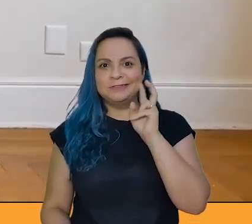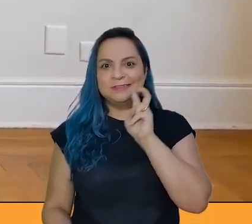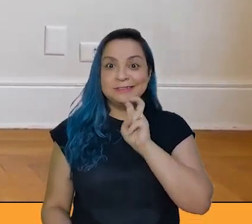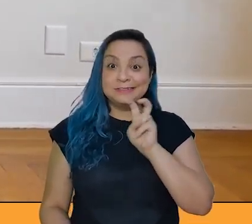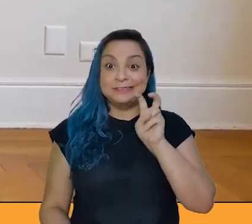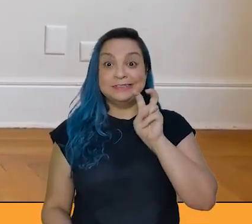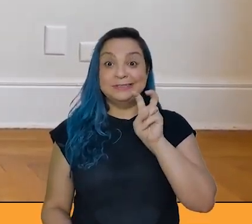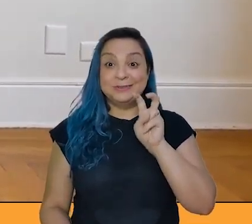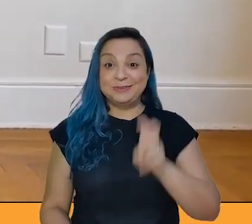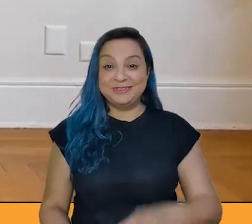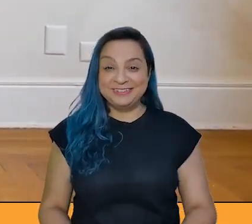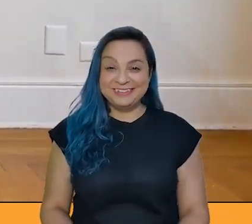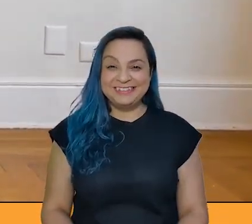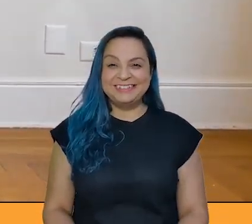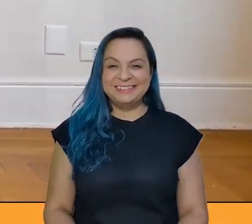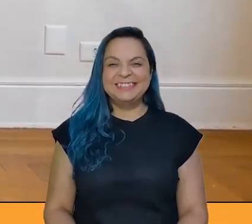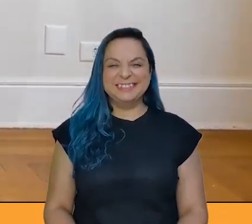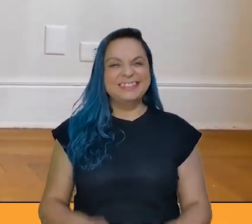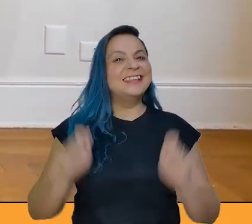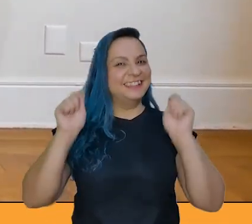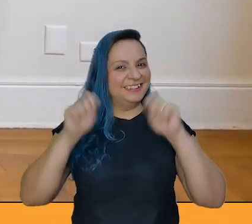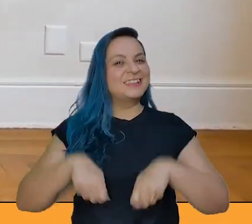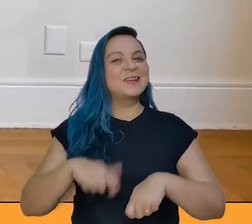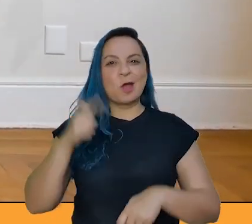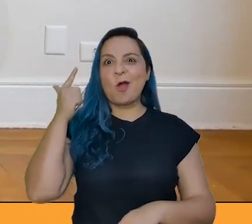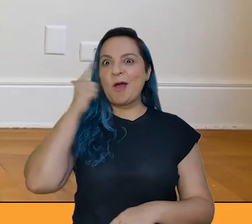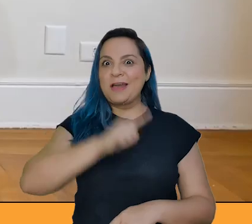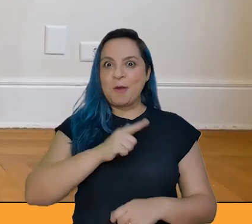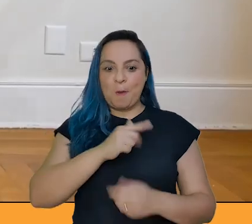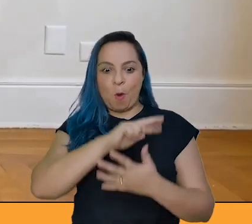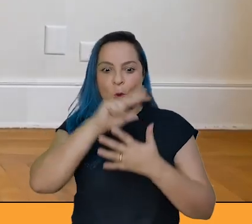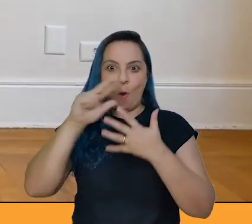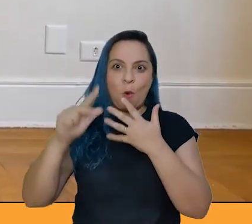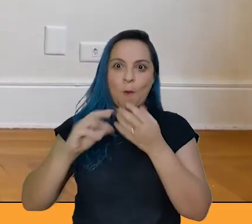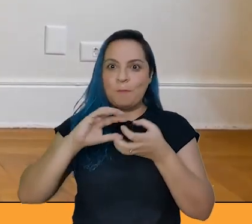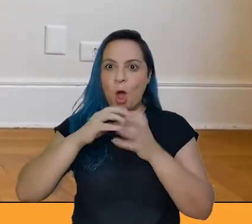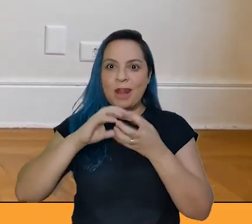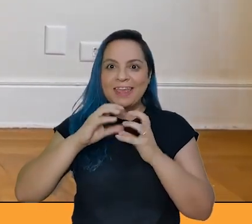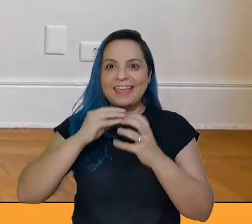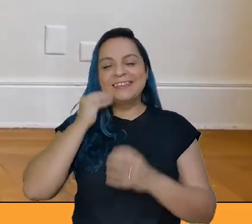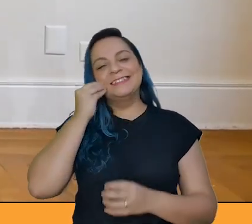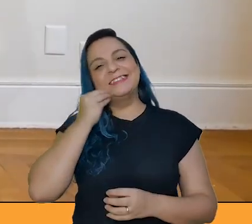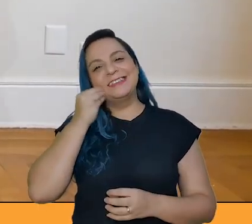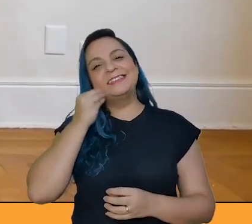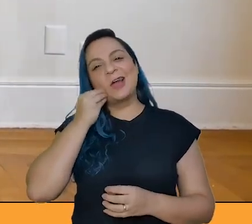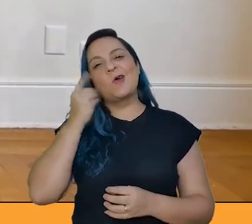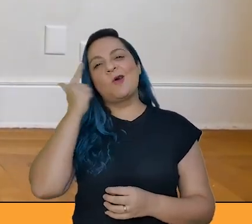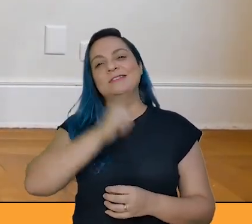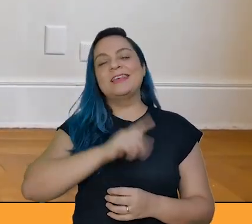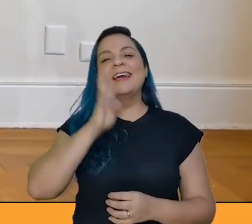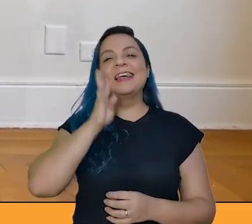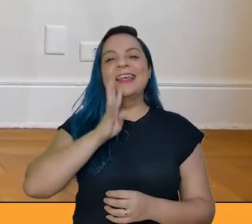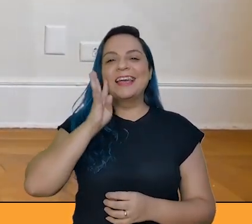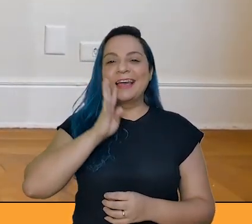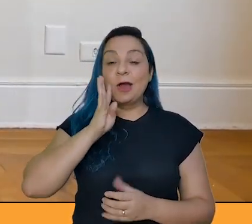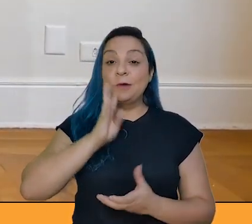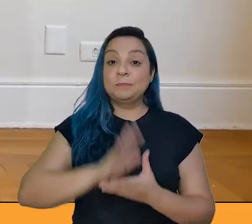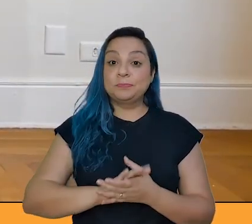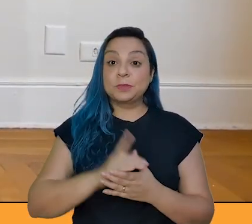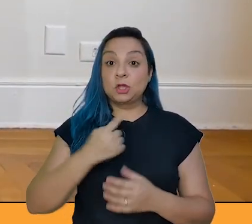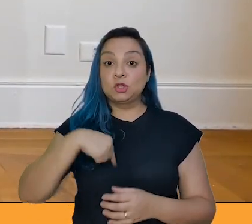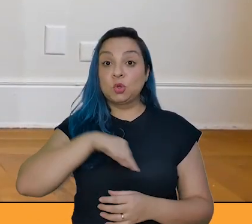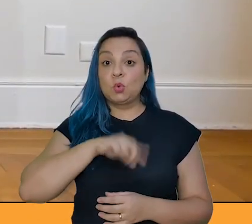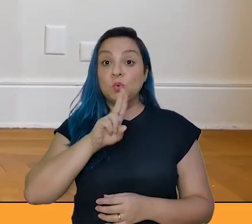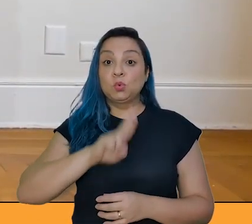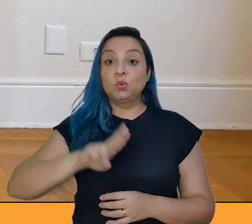4, 5. Dá pra fazer com várias bolinhas, se você quiser tentar. É algo bem legal. E a gente